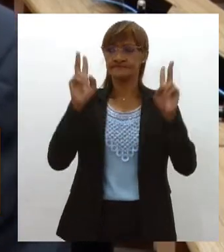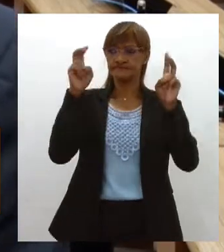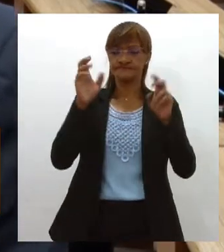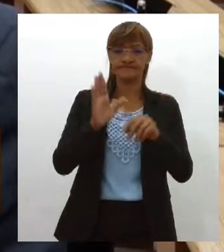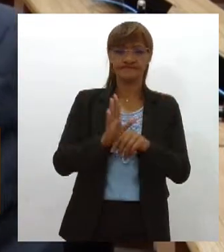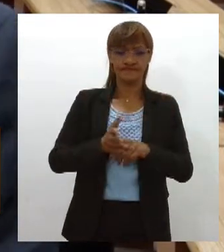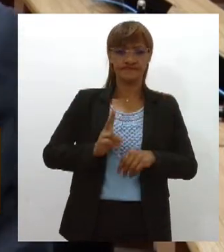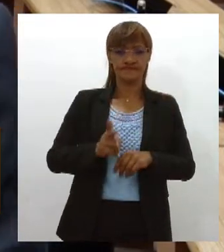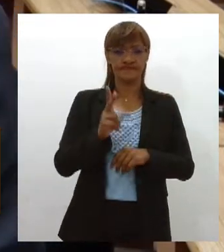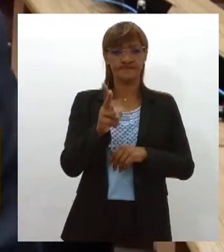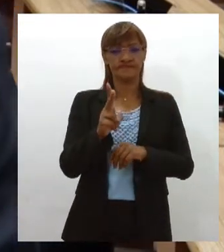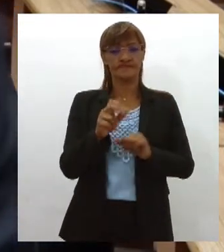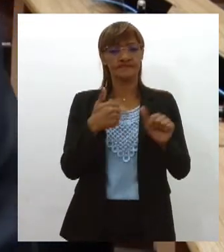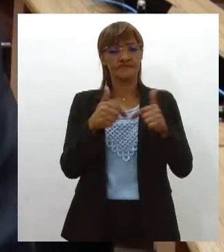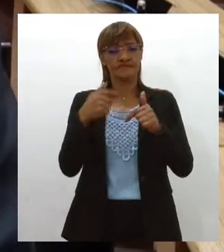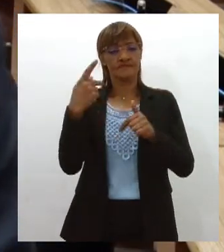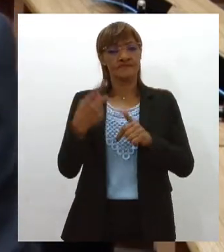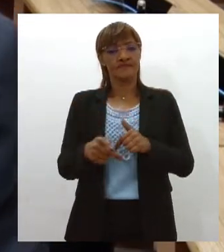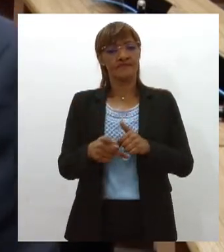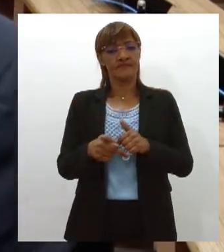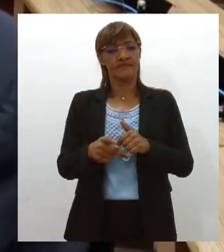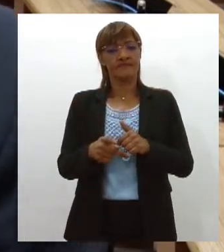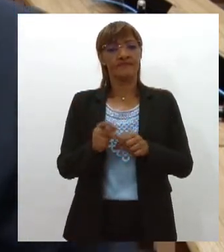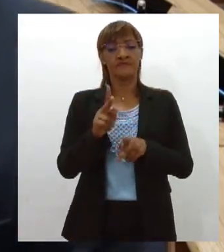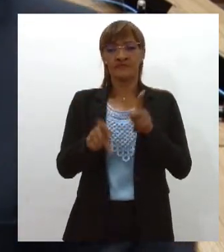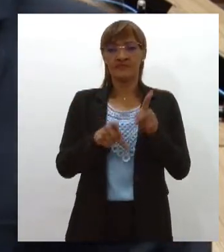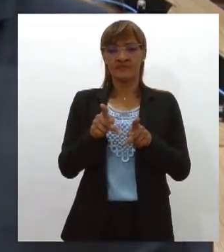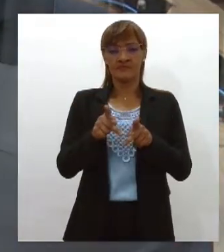poder trabalhar mais ainda pelo povo de Sergipe.